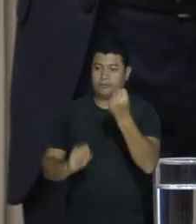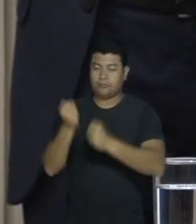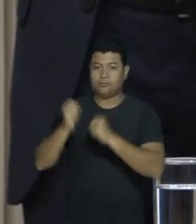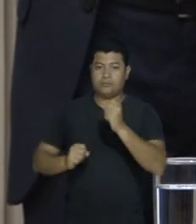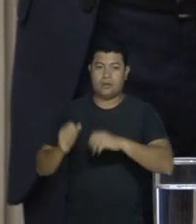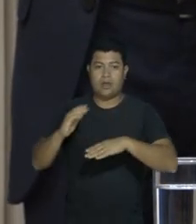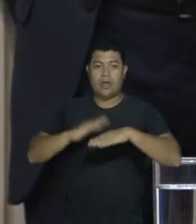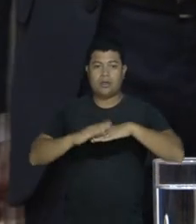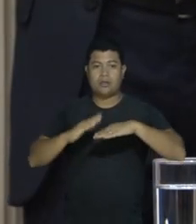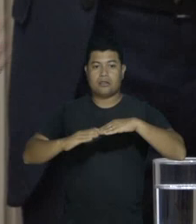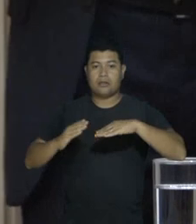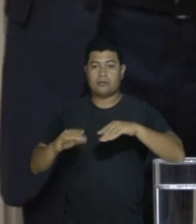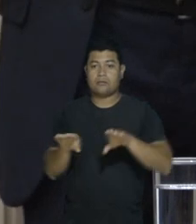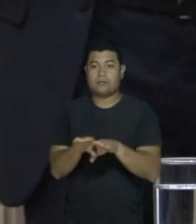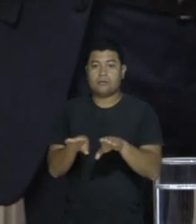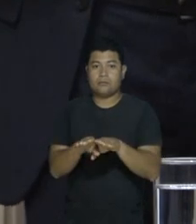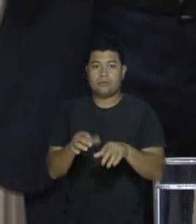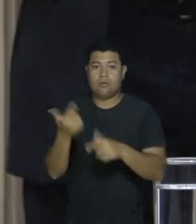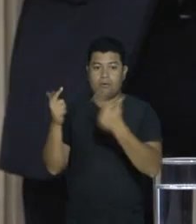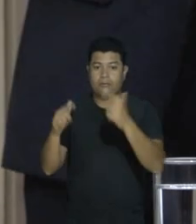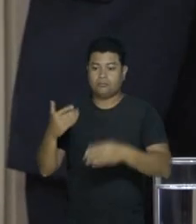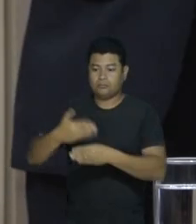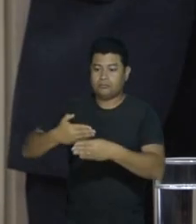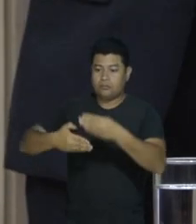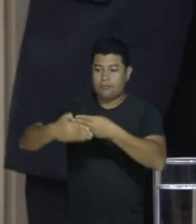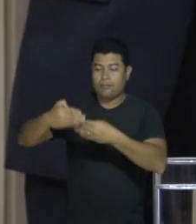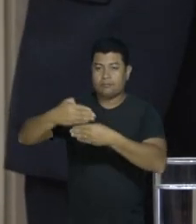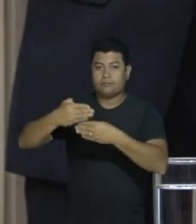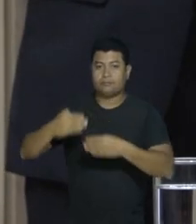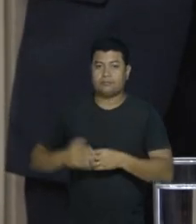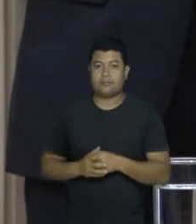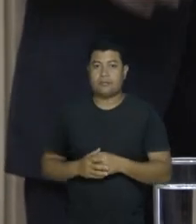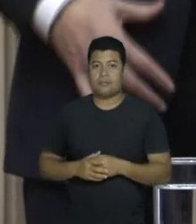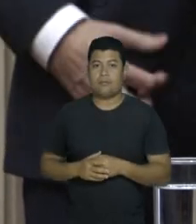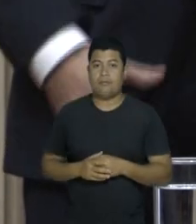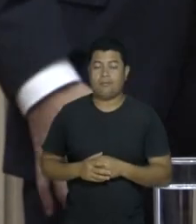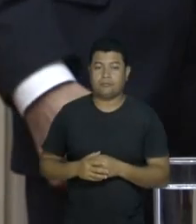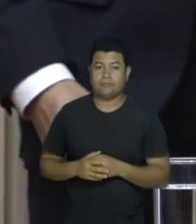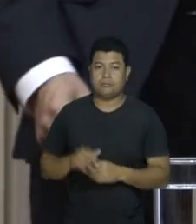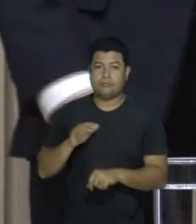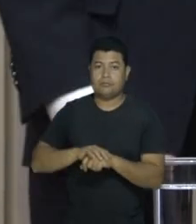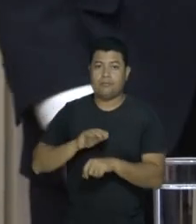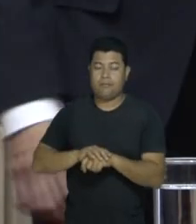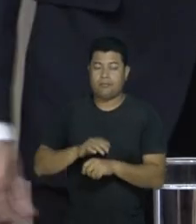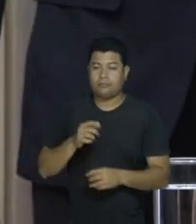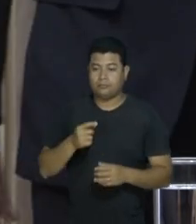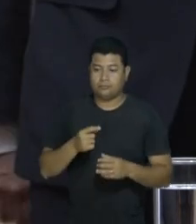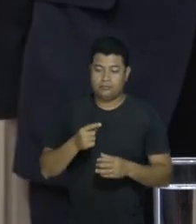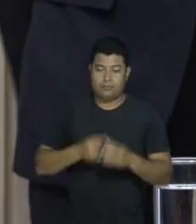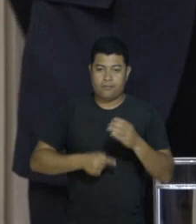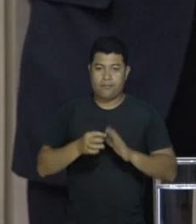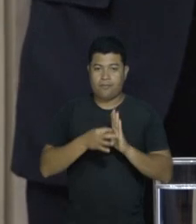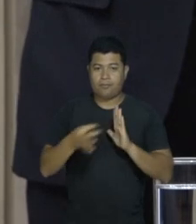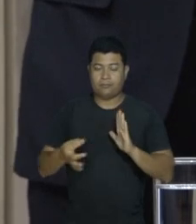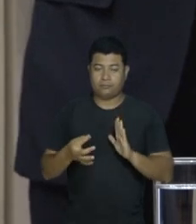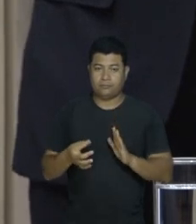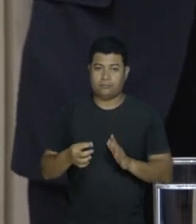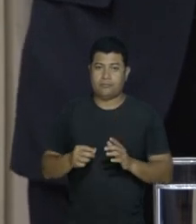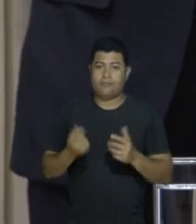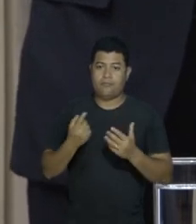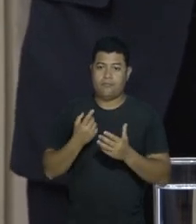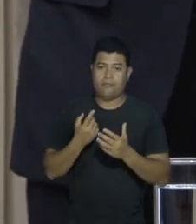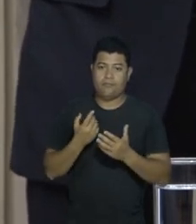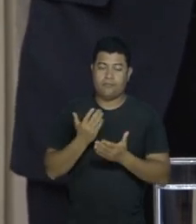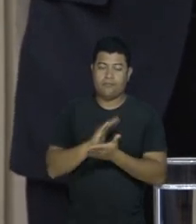de outros artigos produzidos com barro cozido. Parecer da Comissão de Constituição e Justiça pela rejeição do